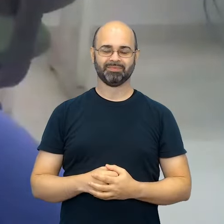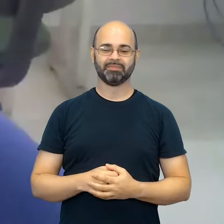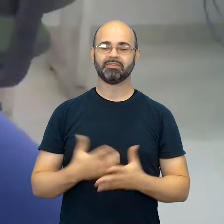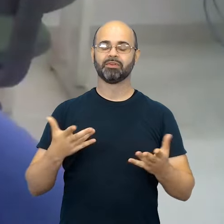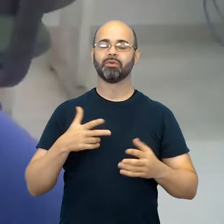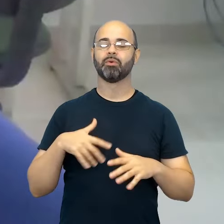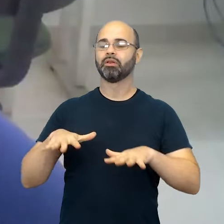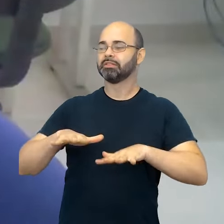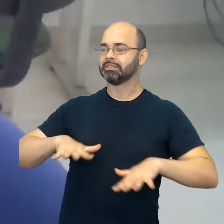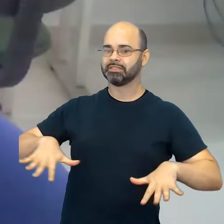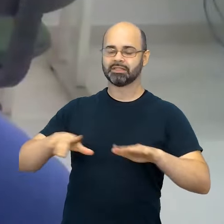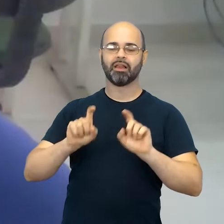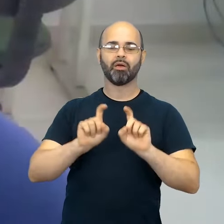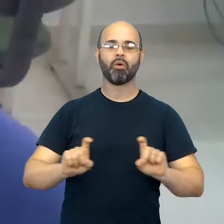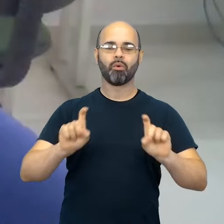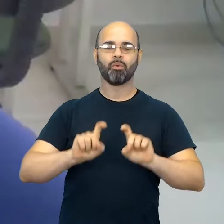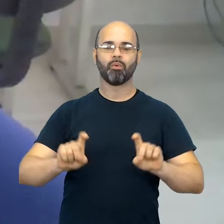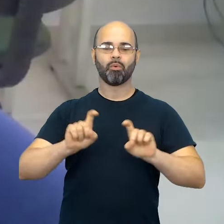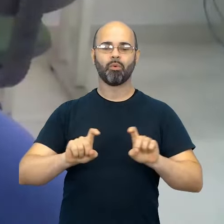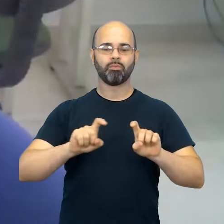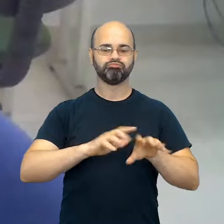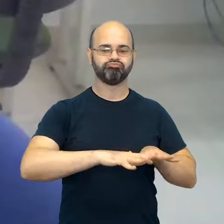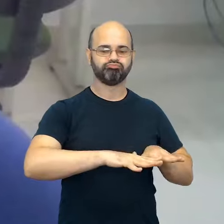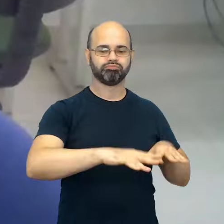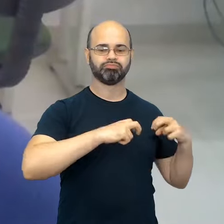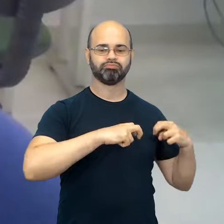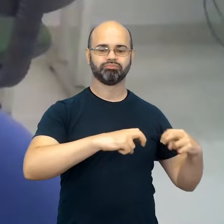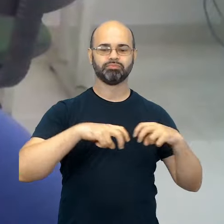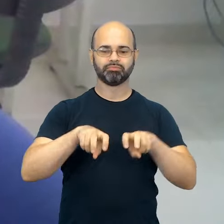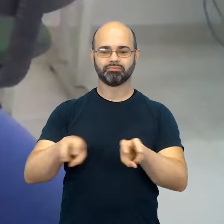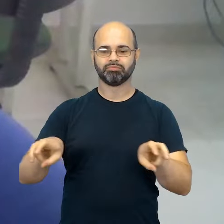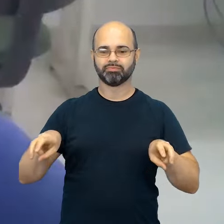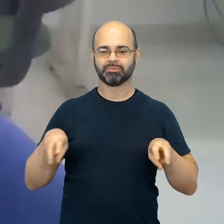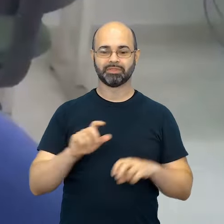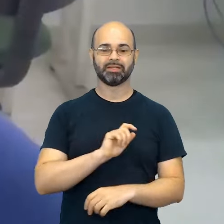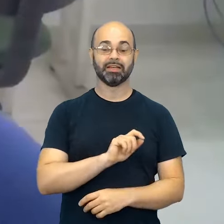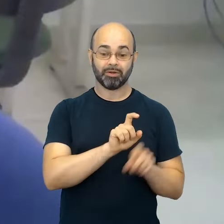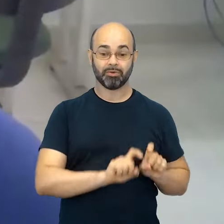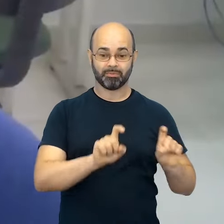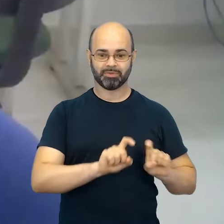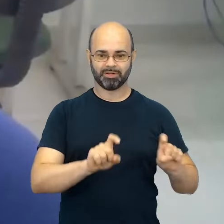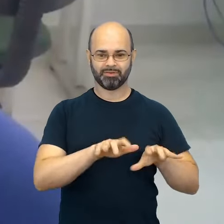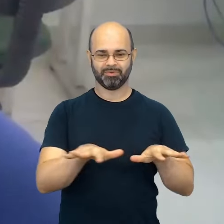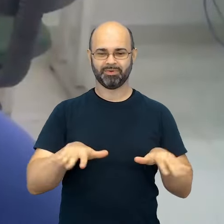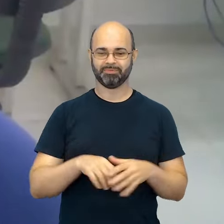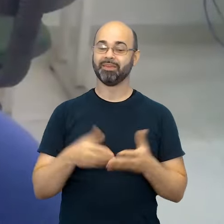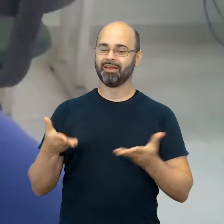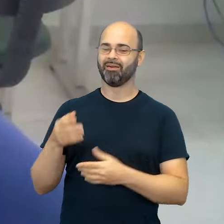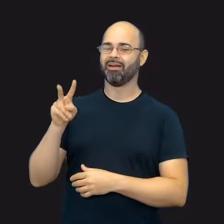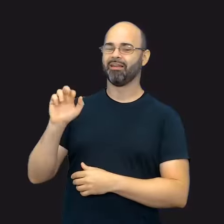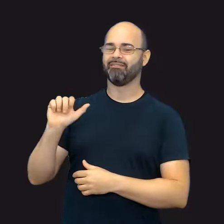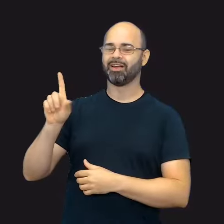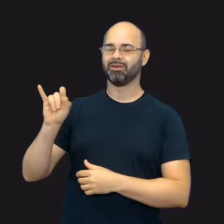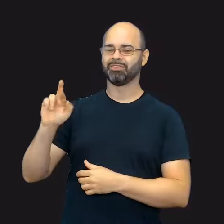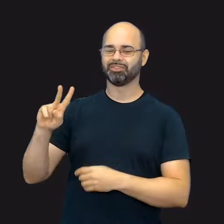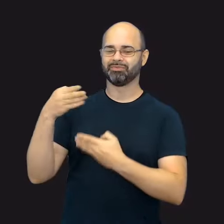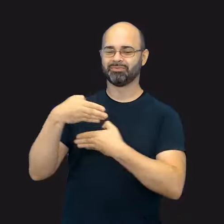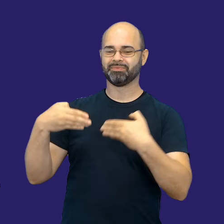de informática. Agora eu vou pedir para o Valdir passar o material para a gente